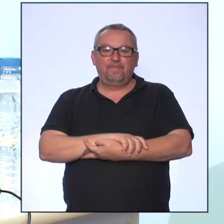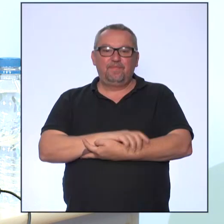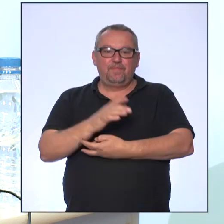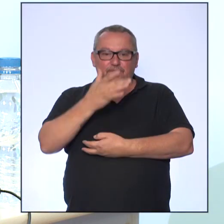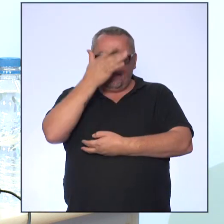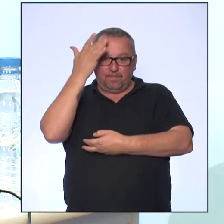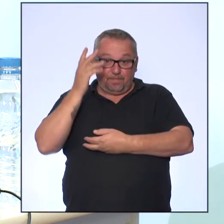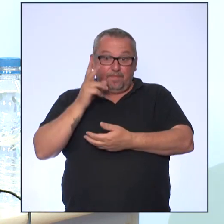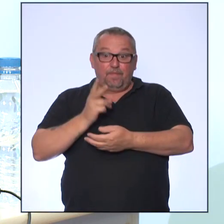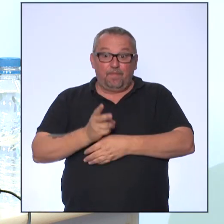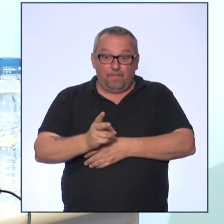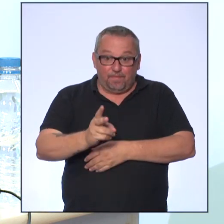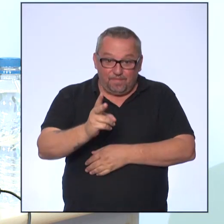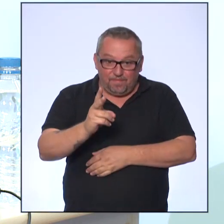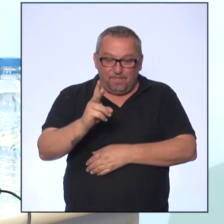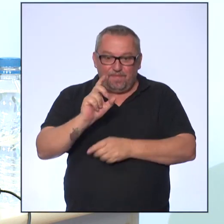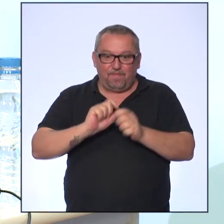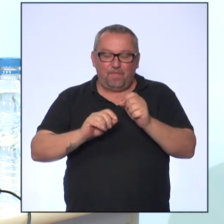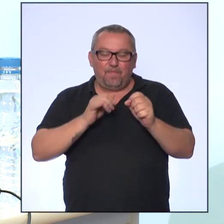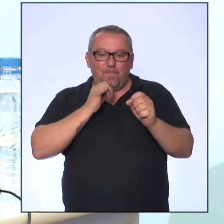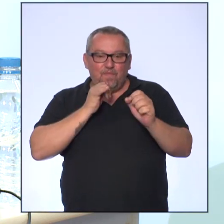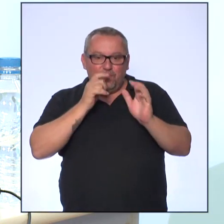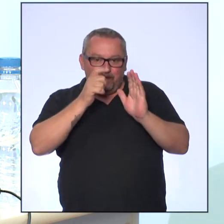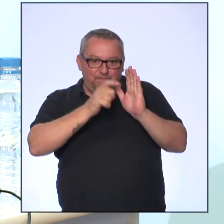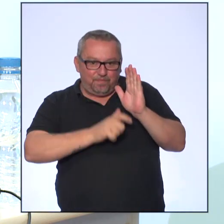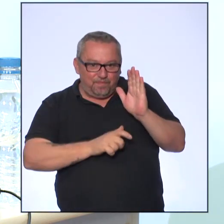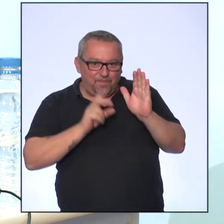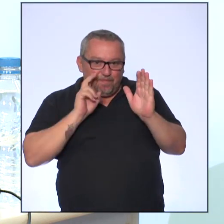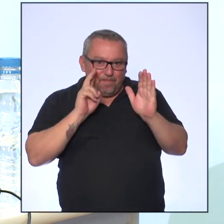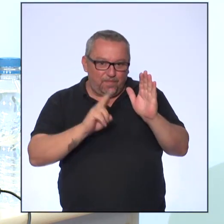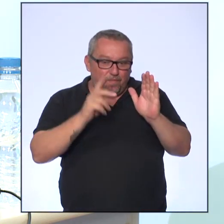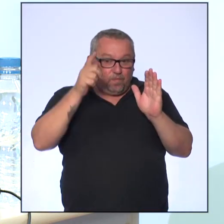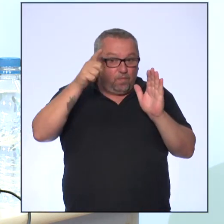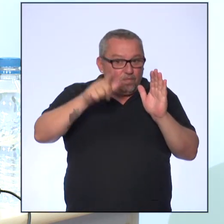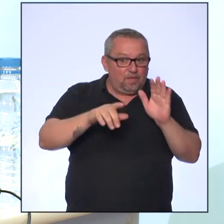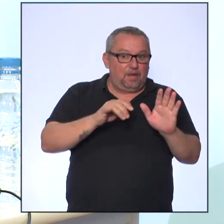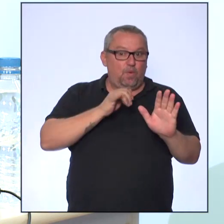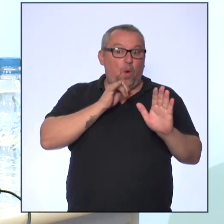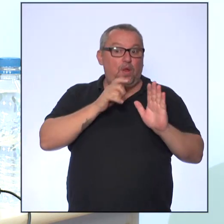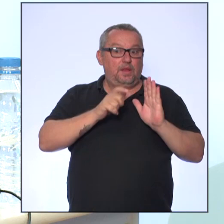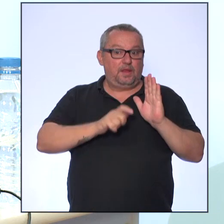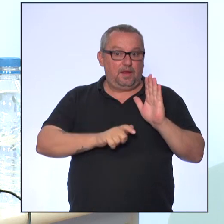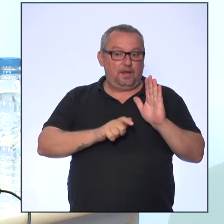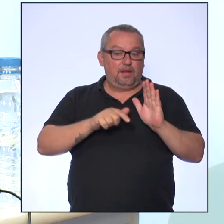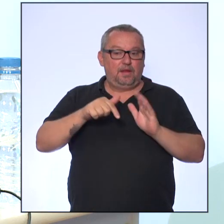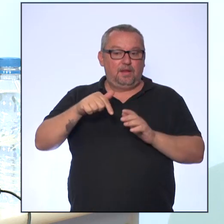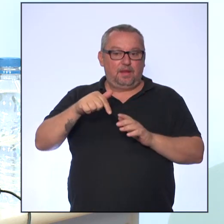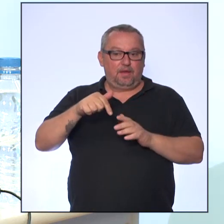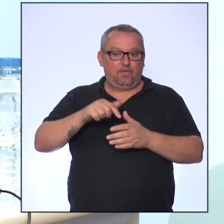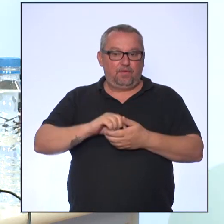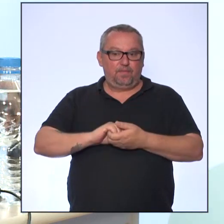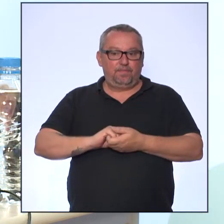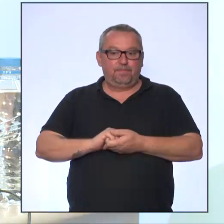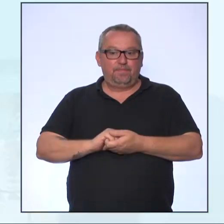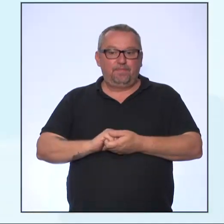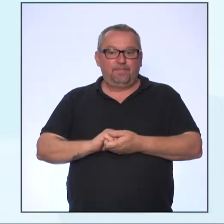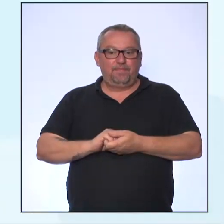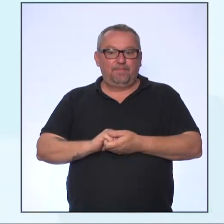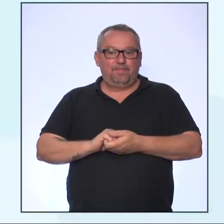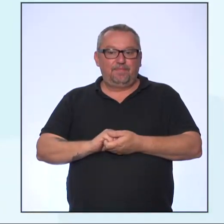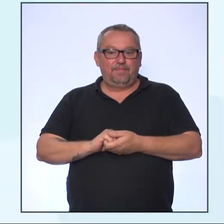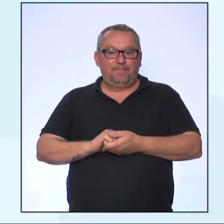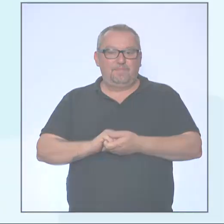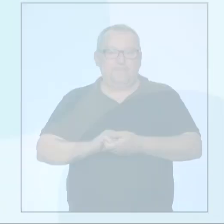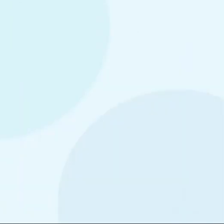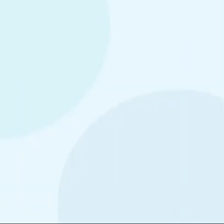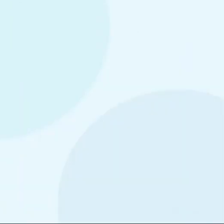Pessoal, continuando com timbre, nós vamos ouvir agora um outro exemplo, que é o exemplo 7.